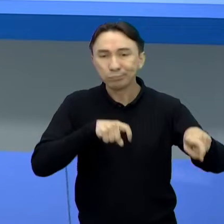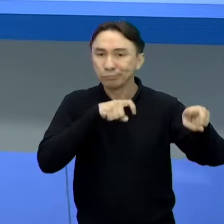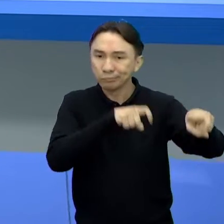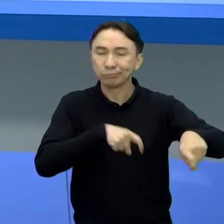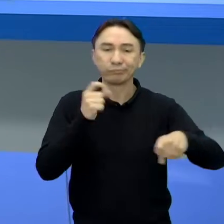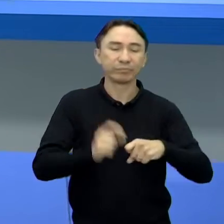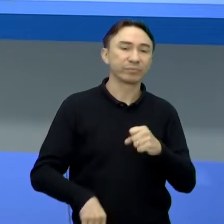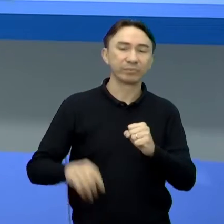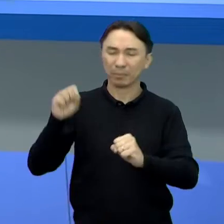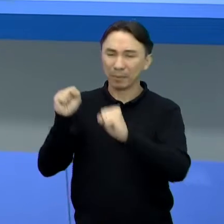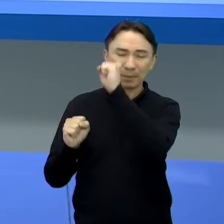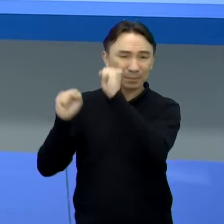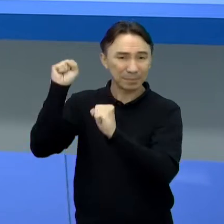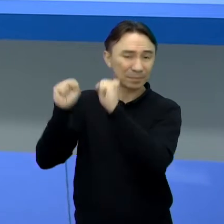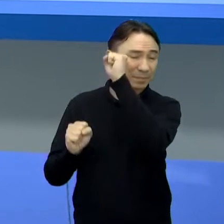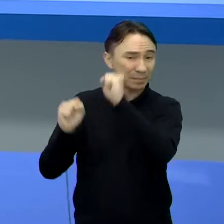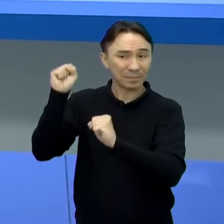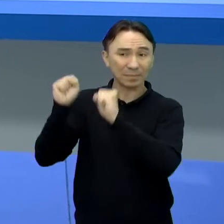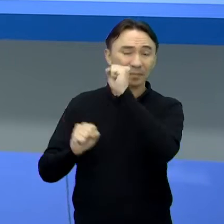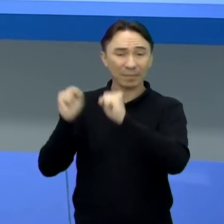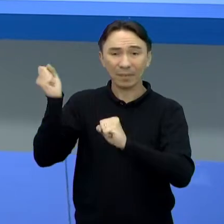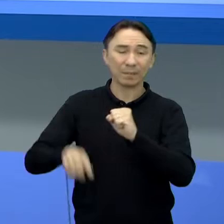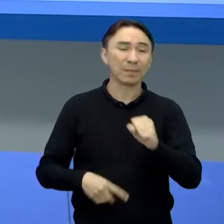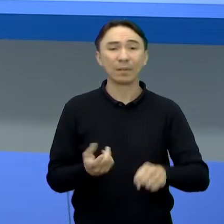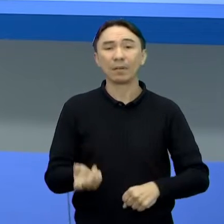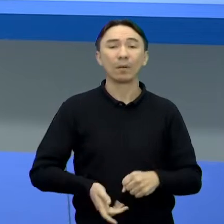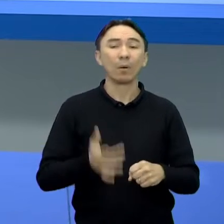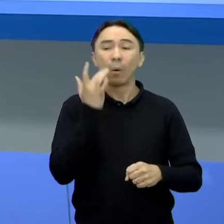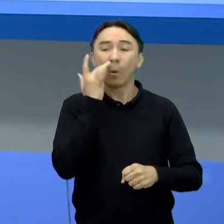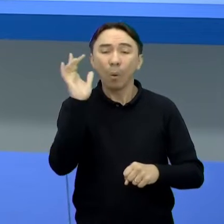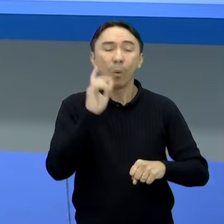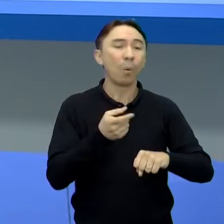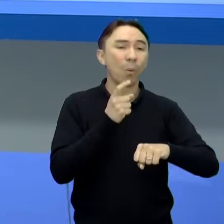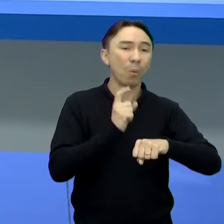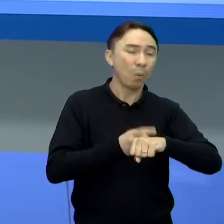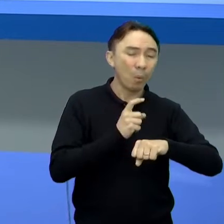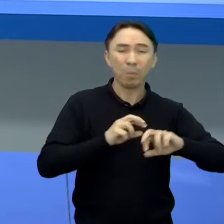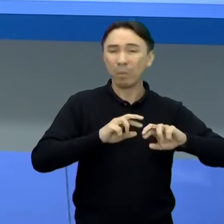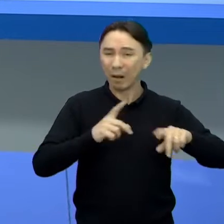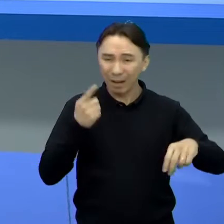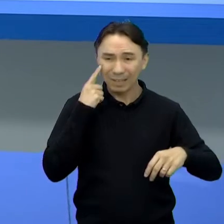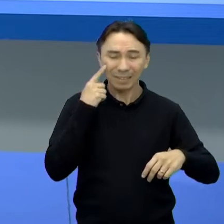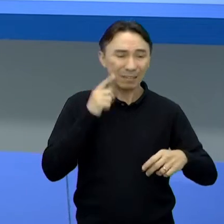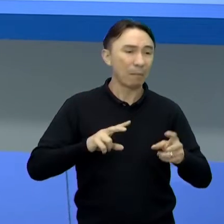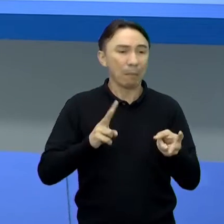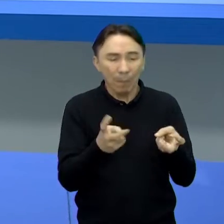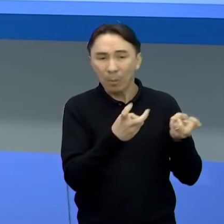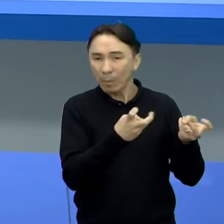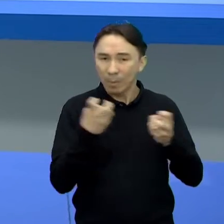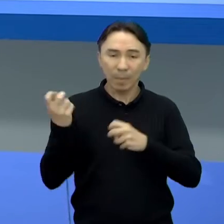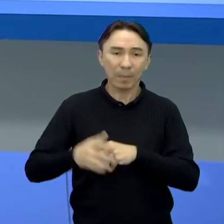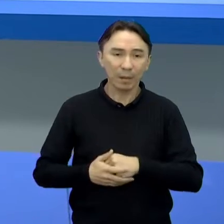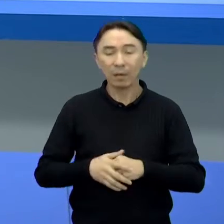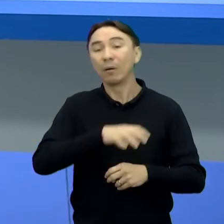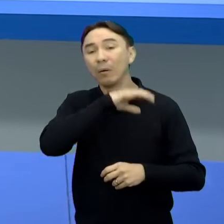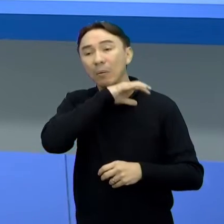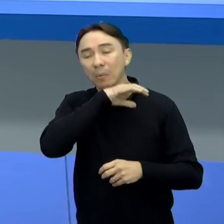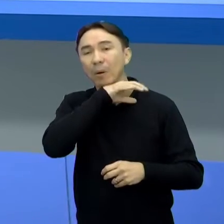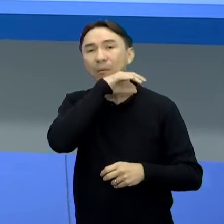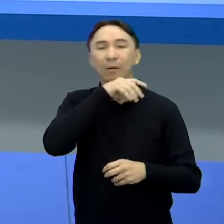gente consegue extrair de minério, né? De criação de animais, tudo isso são recursos que provém do